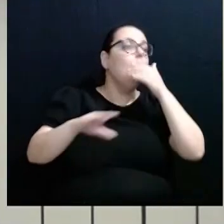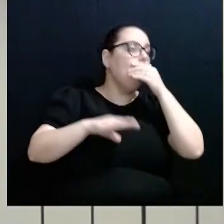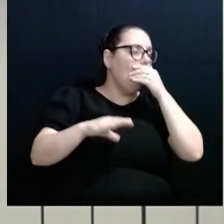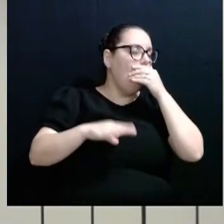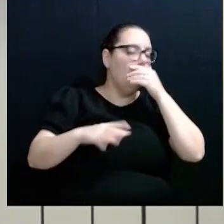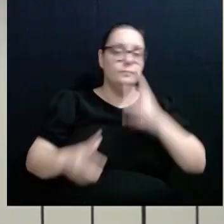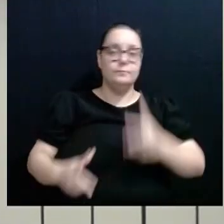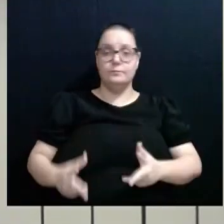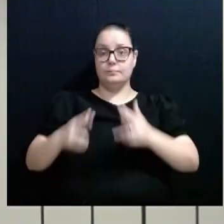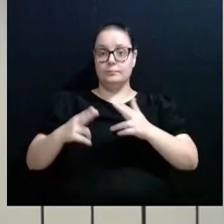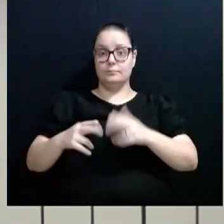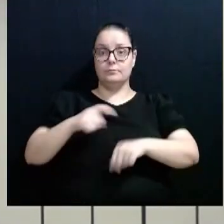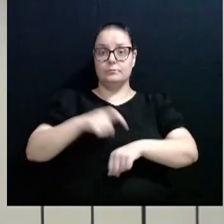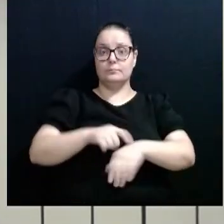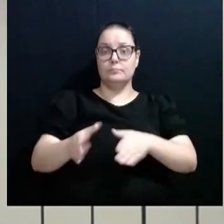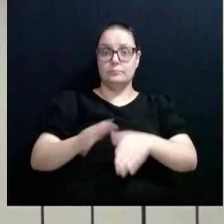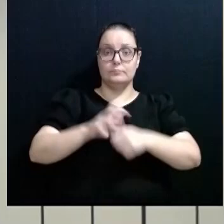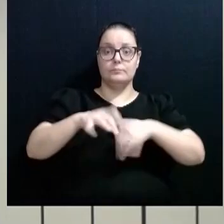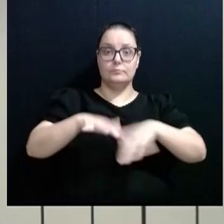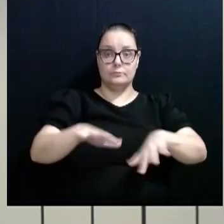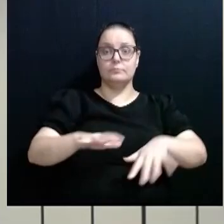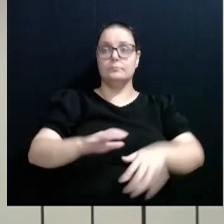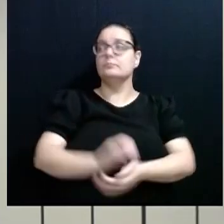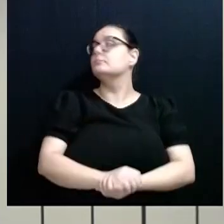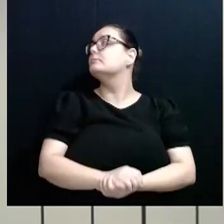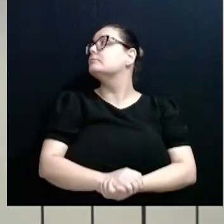suspensos durante a pandemia da Covid-19.